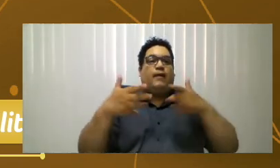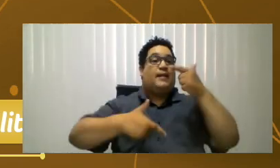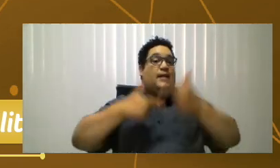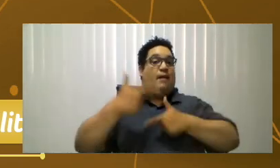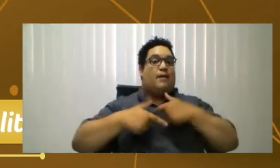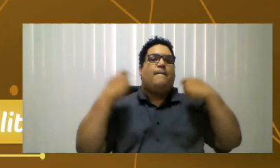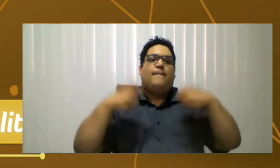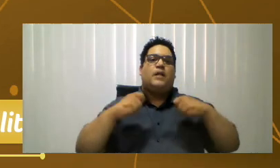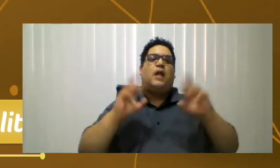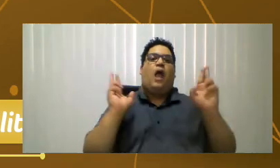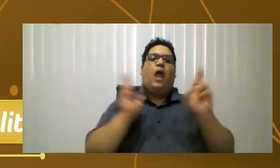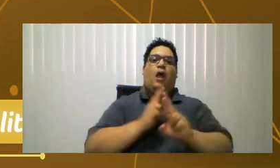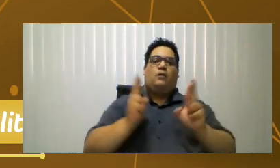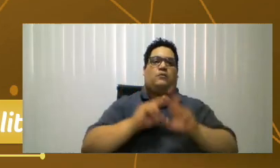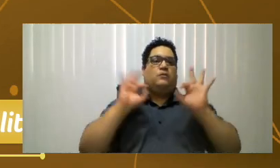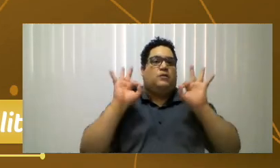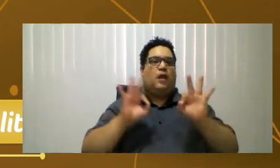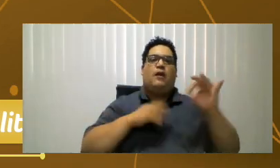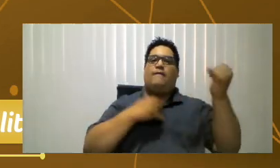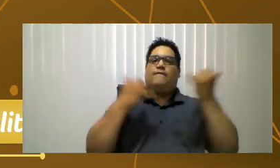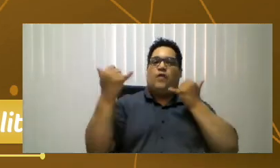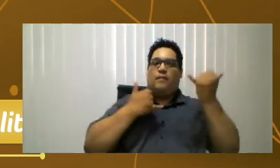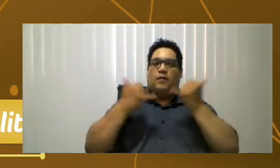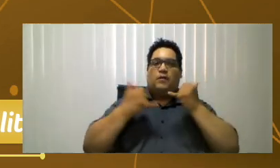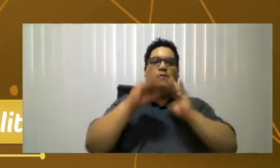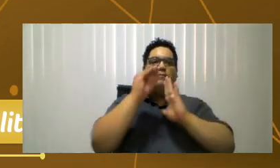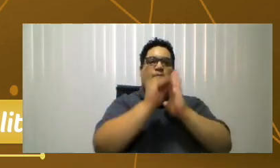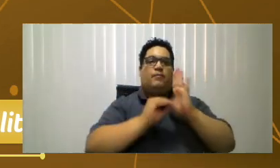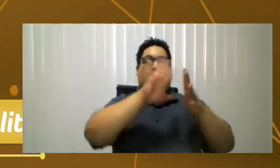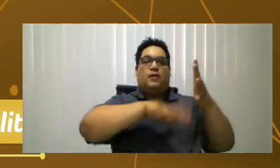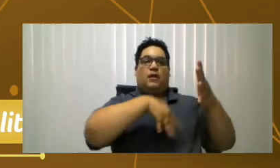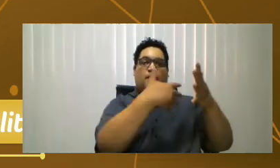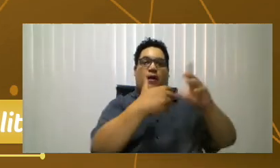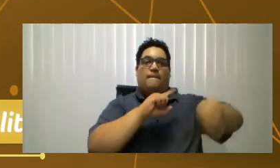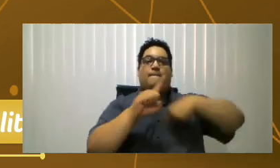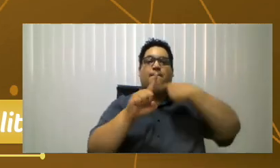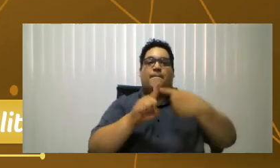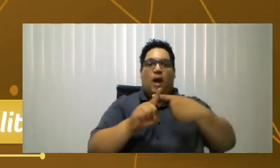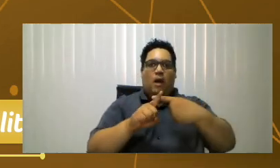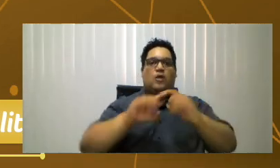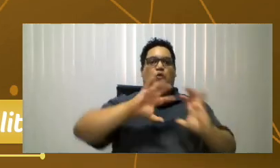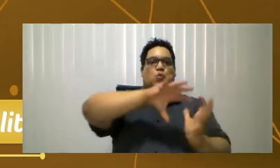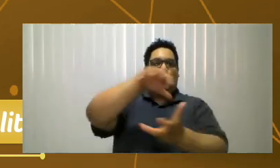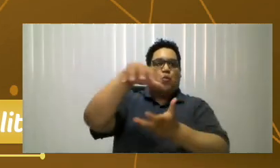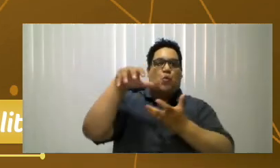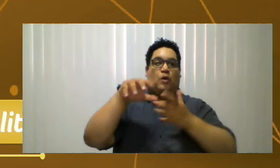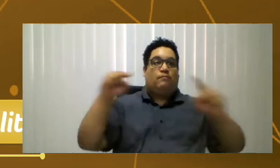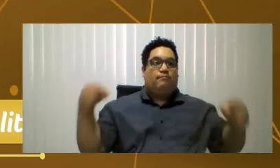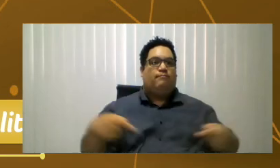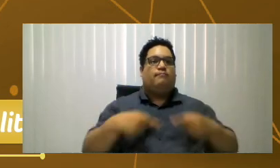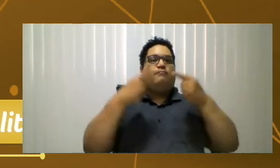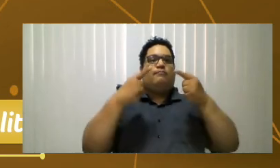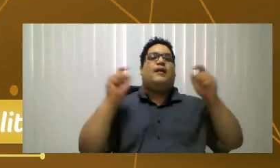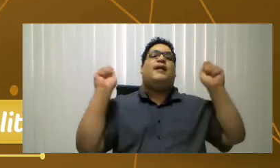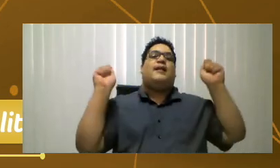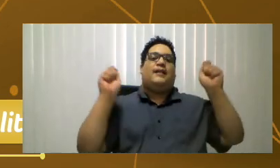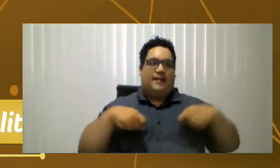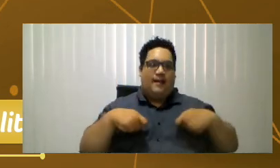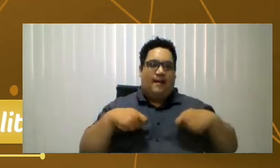que ter essa relação da informação tabular com a informação geográfica. Essas duas informações juntas